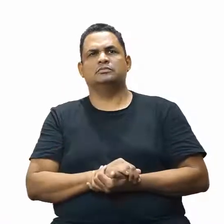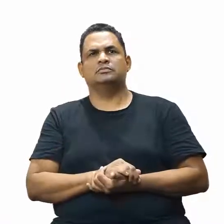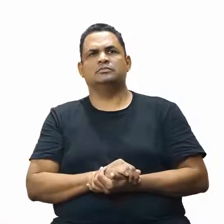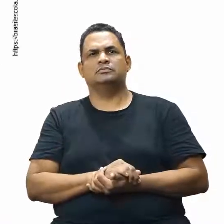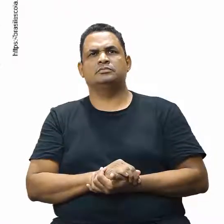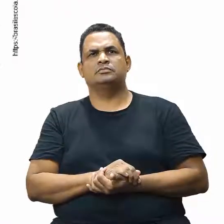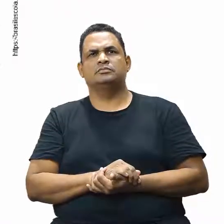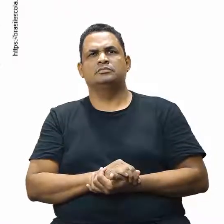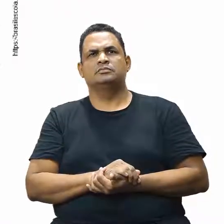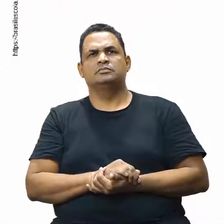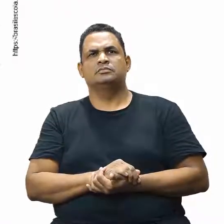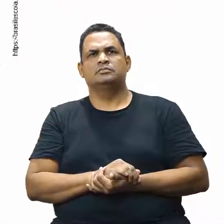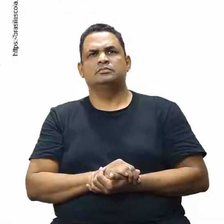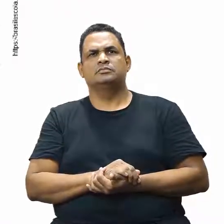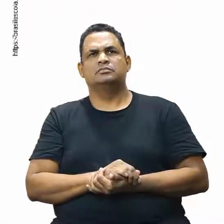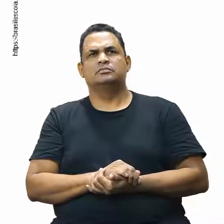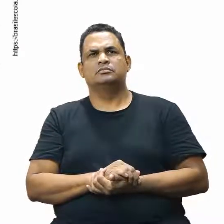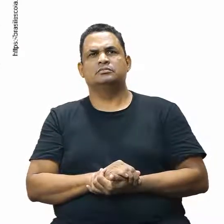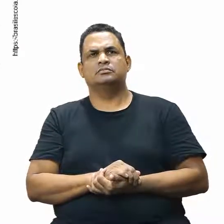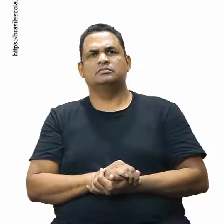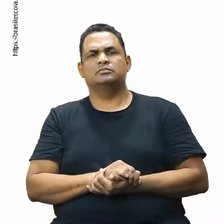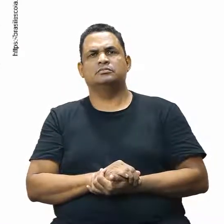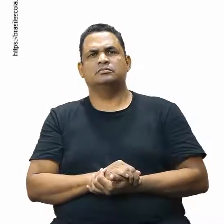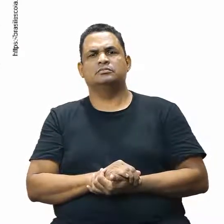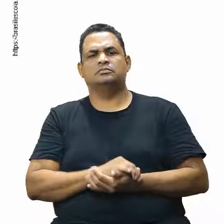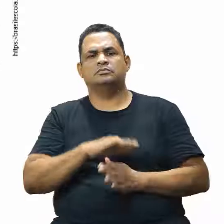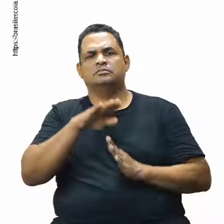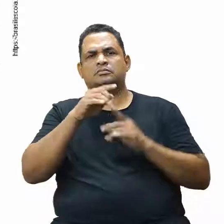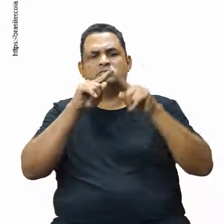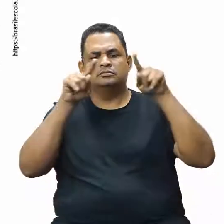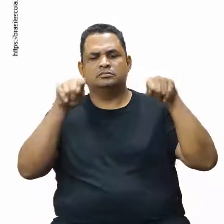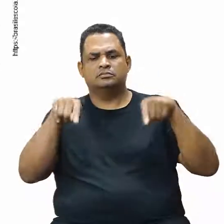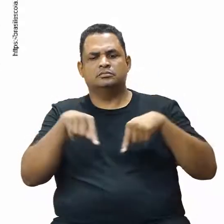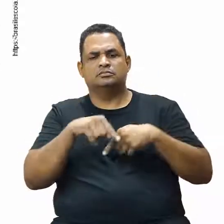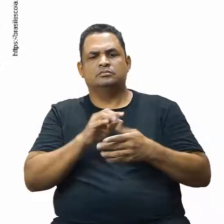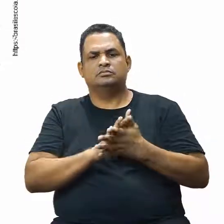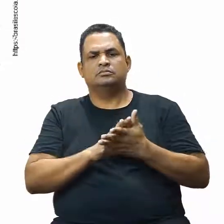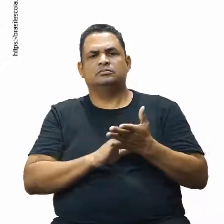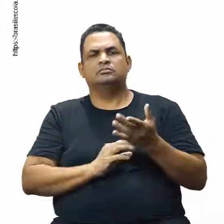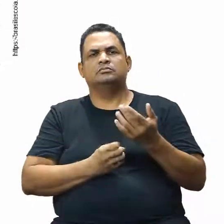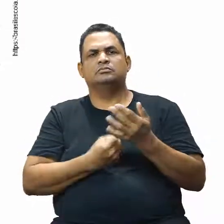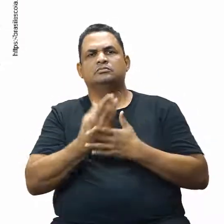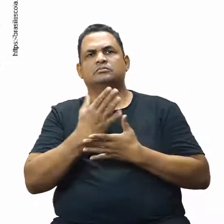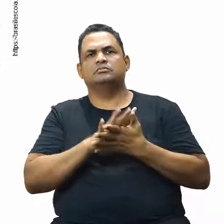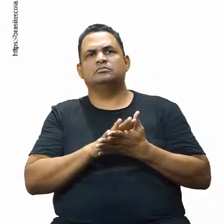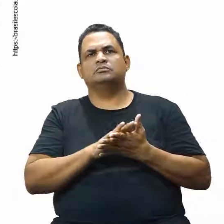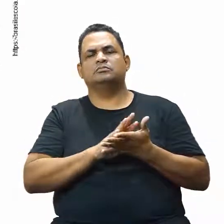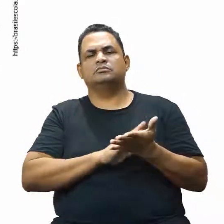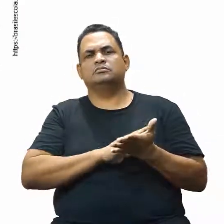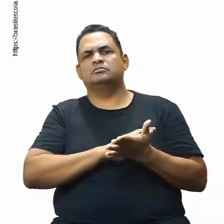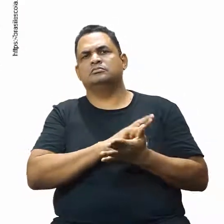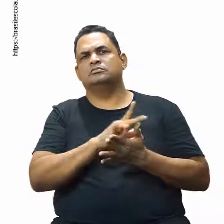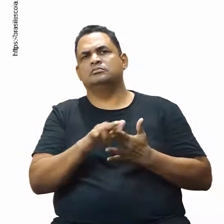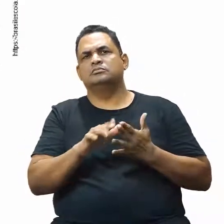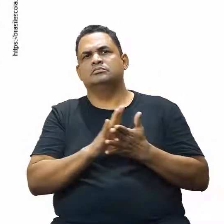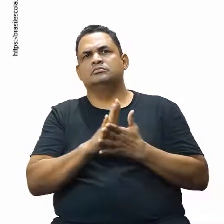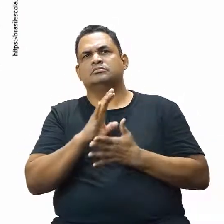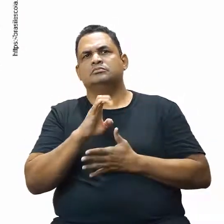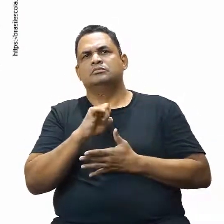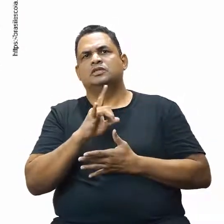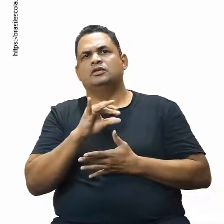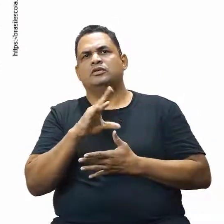seguindo. Aqui, ó, nós temos aí a listagem de algumas espécies, né? Como a saúva da